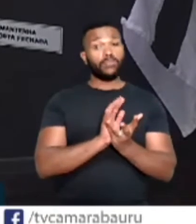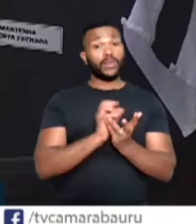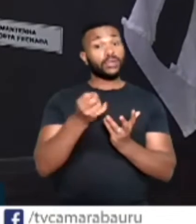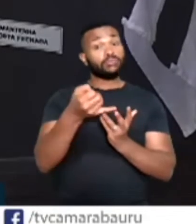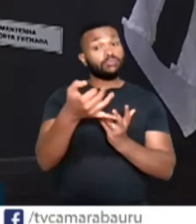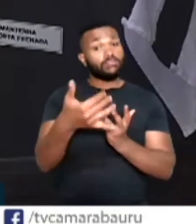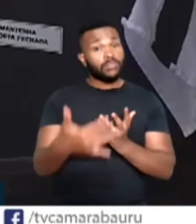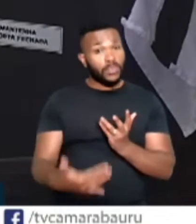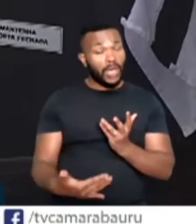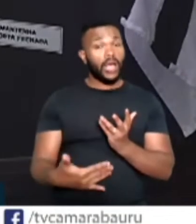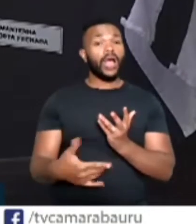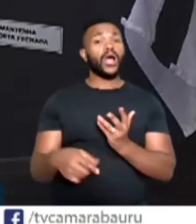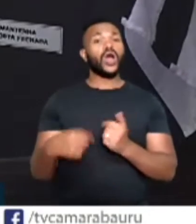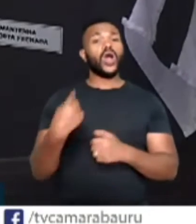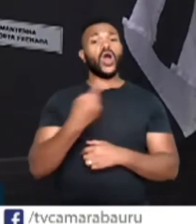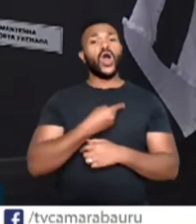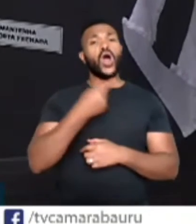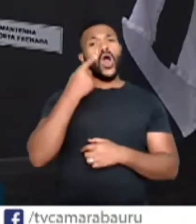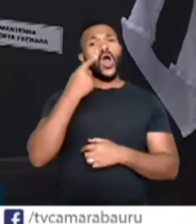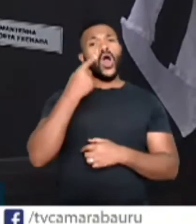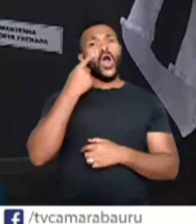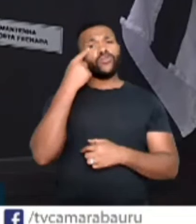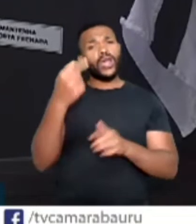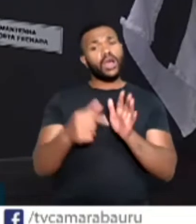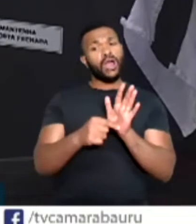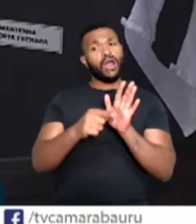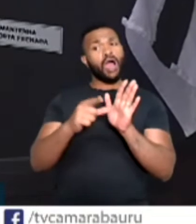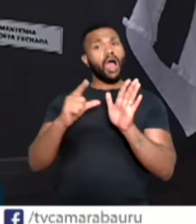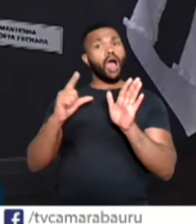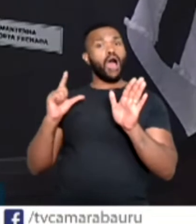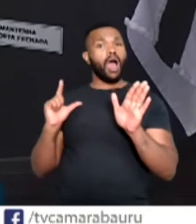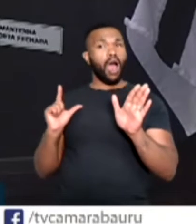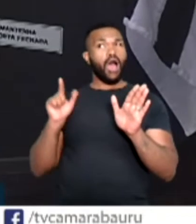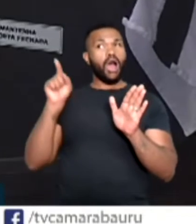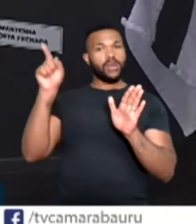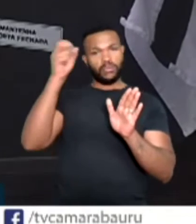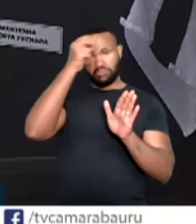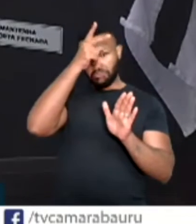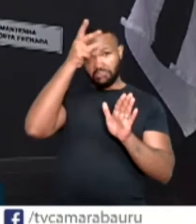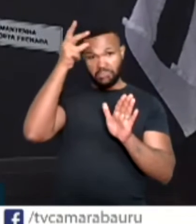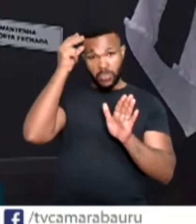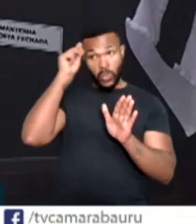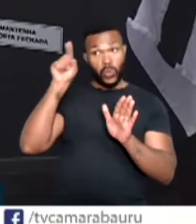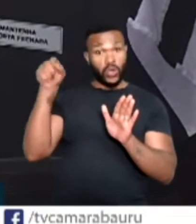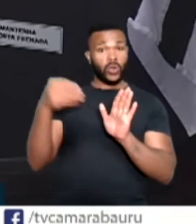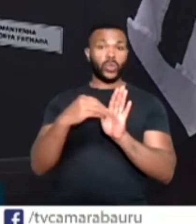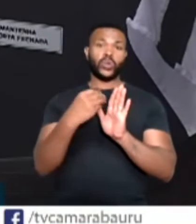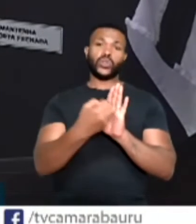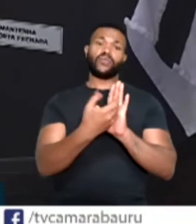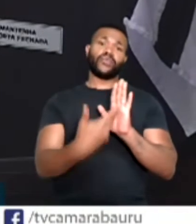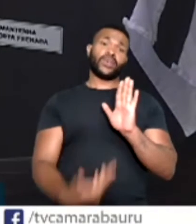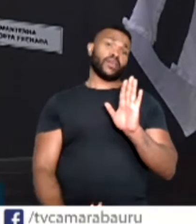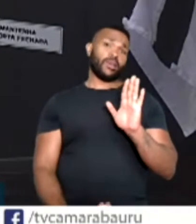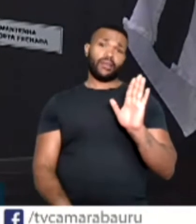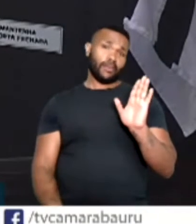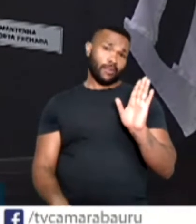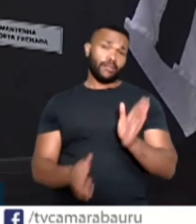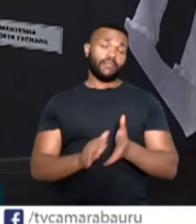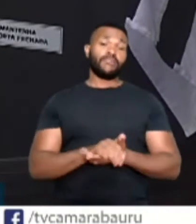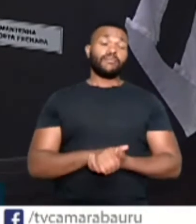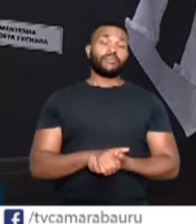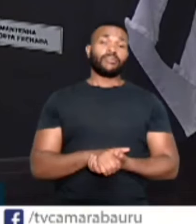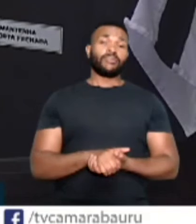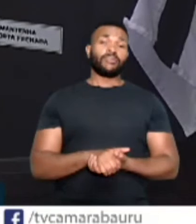gostaríamos muito de ver uma antecipação do Poder Executivo cumprindo o seu papel.